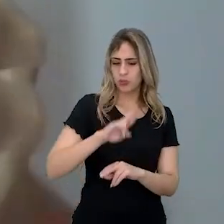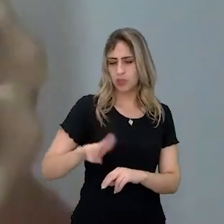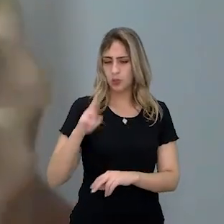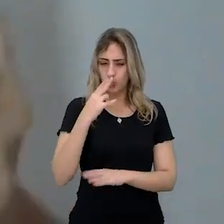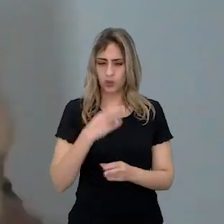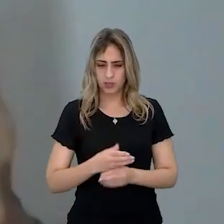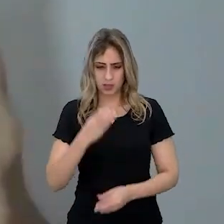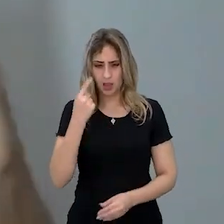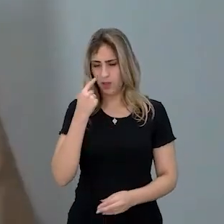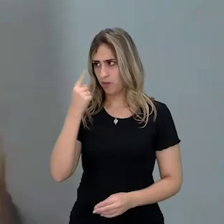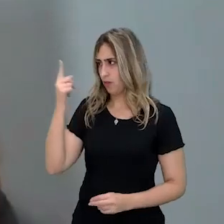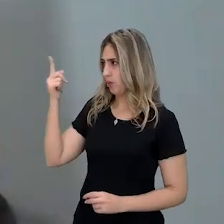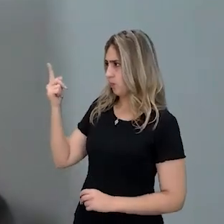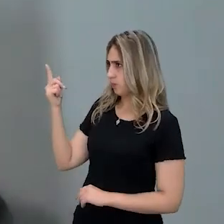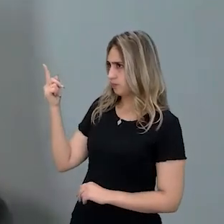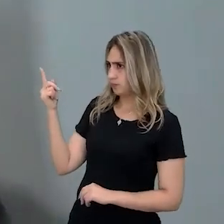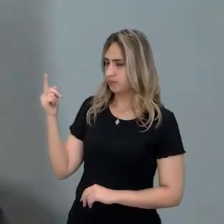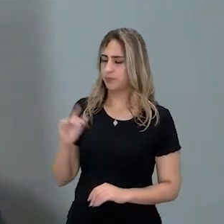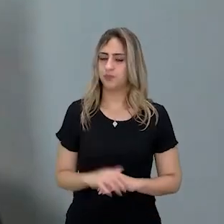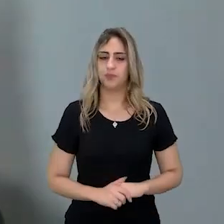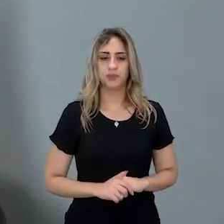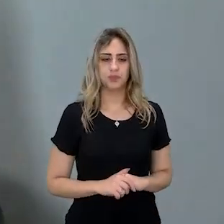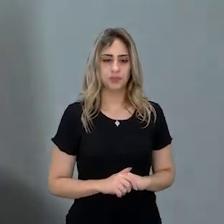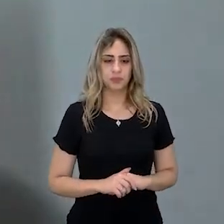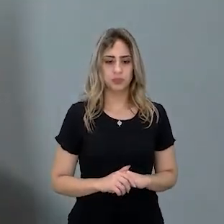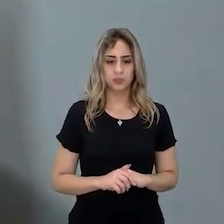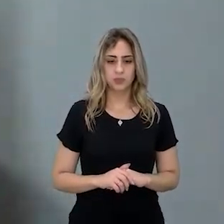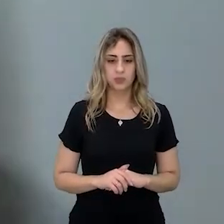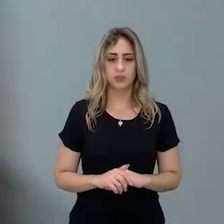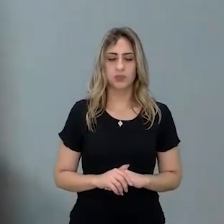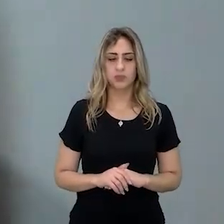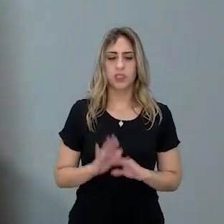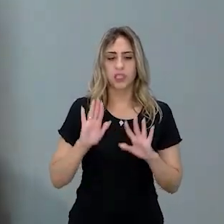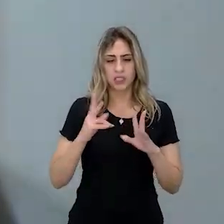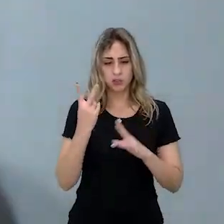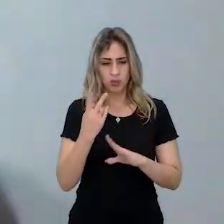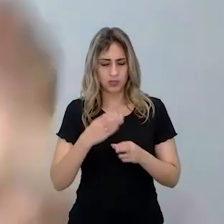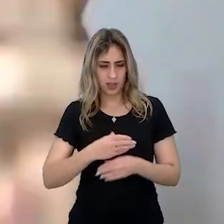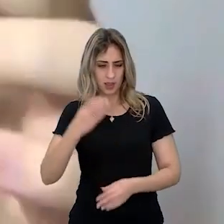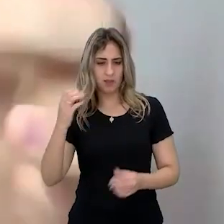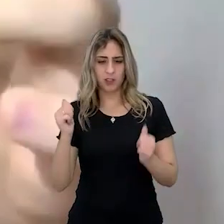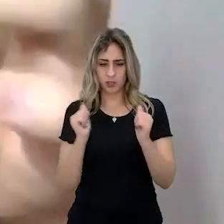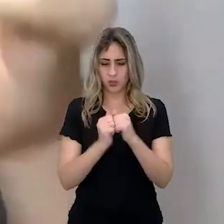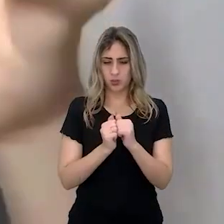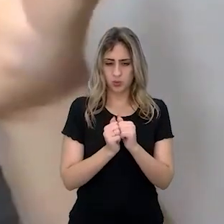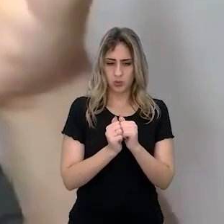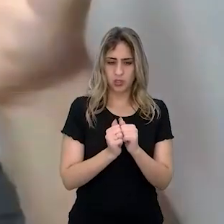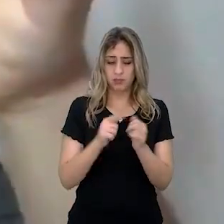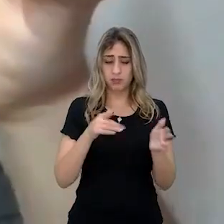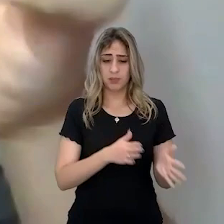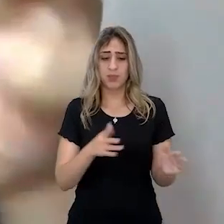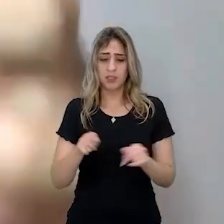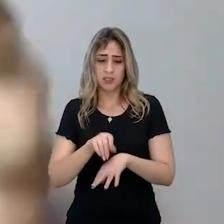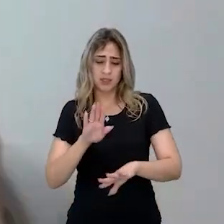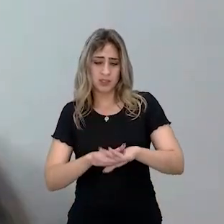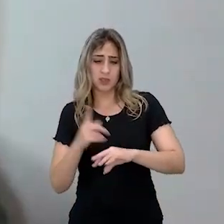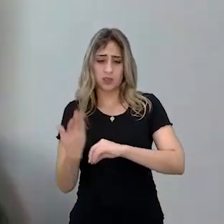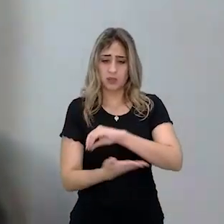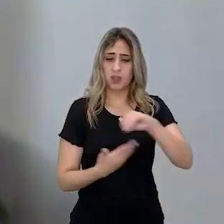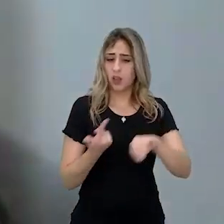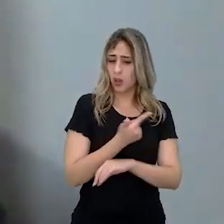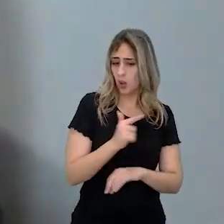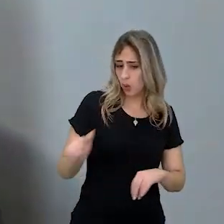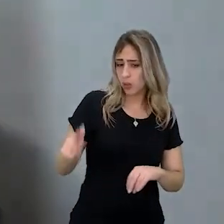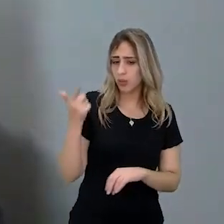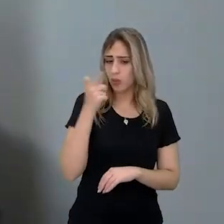garrafas, tá? Aqui dá para separar as 2 garrafas, que eu deixei elas bem juntinhas. Aí, ó, uma parte para fazer uma base, a outra que a